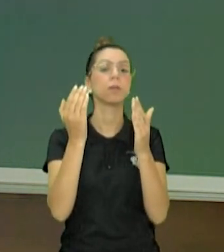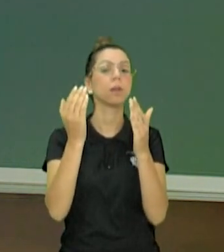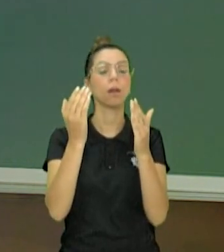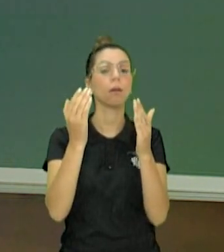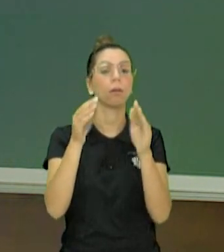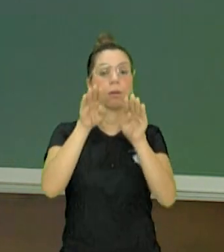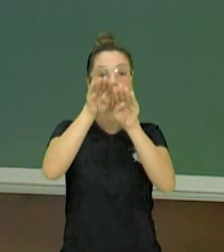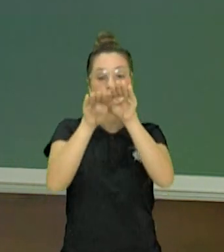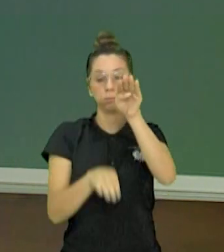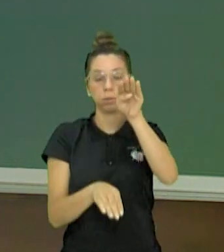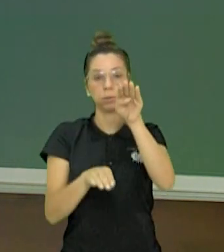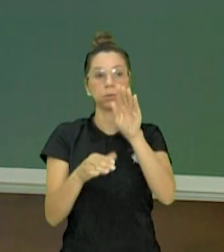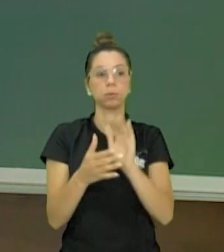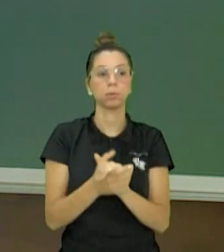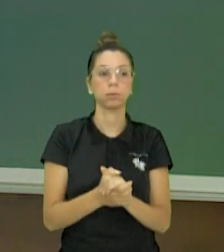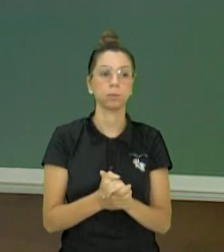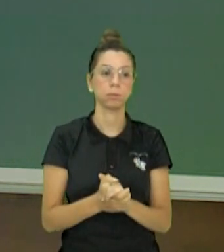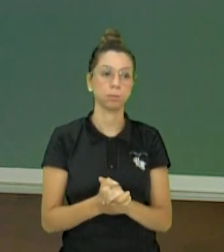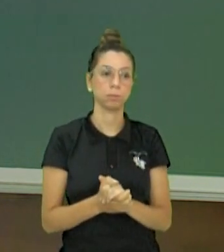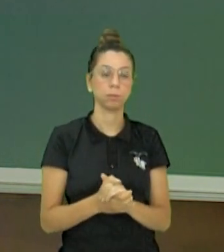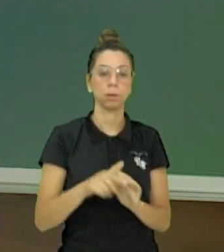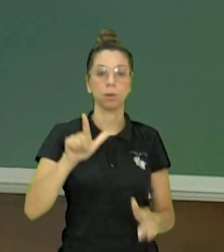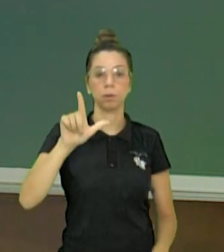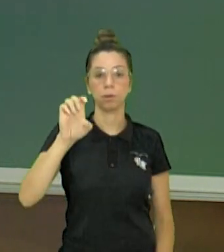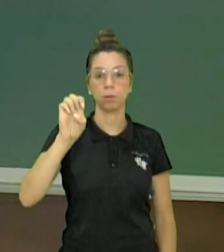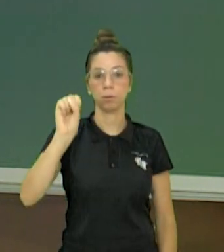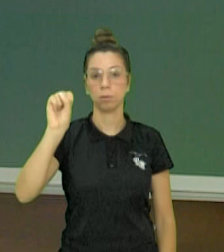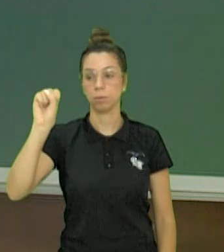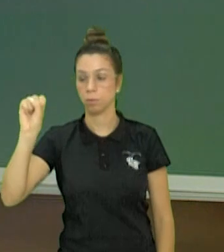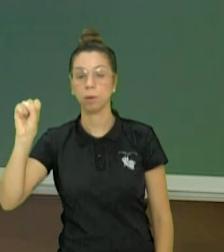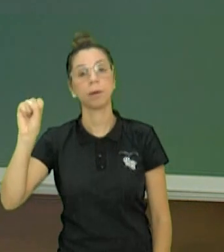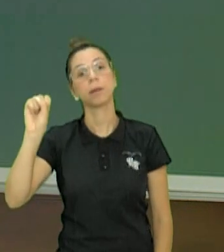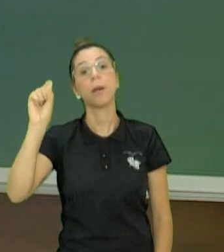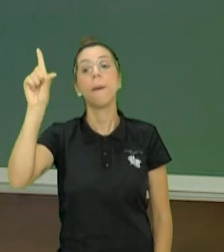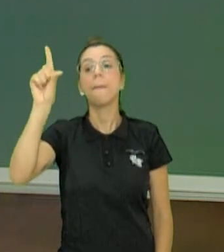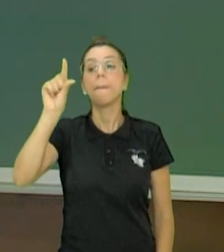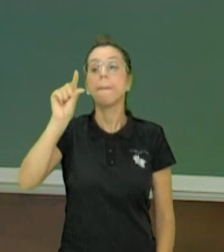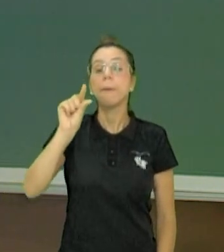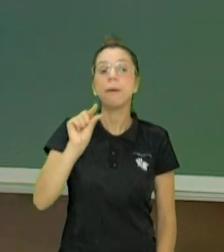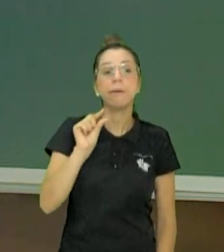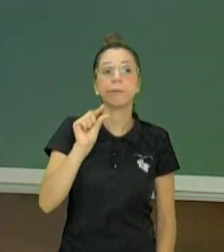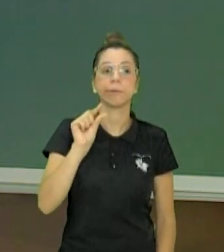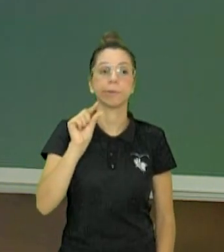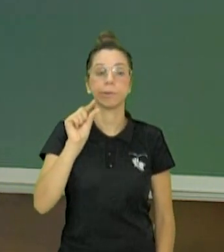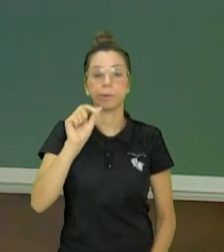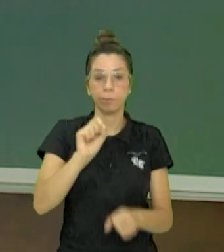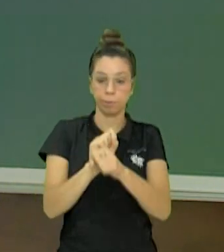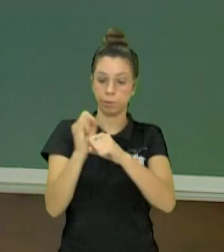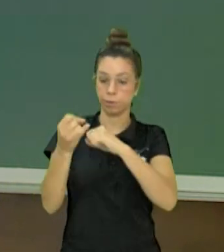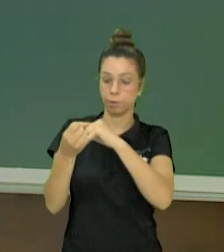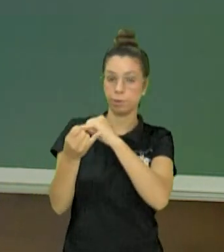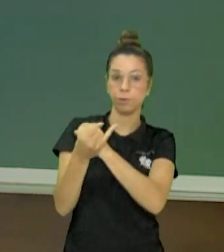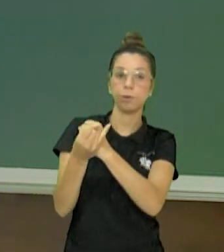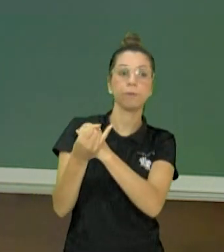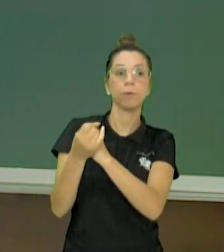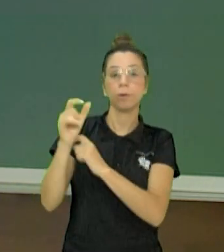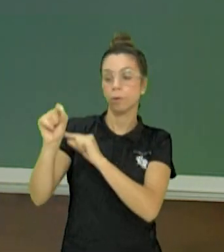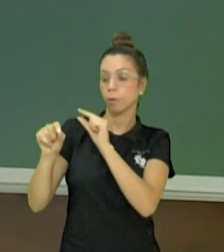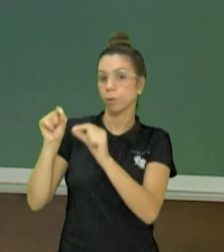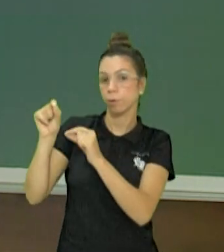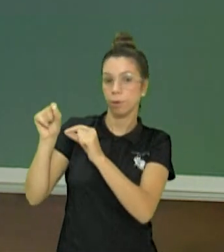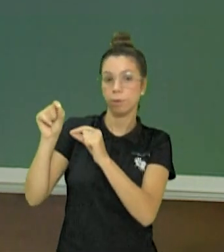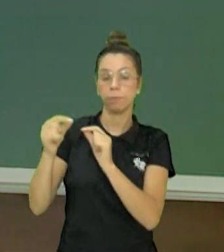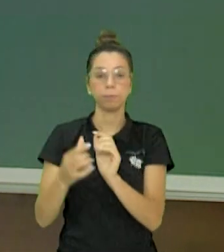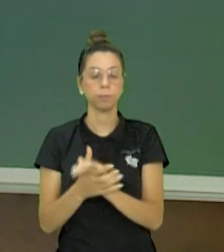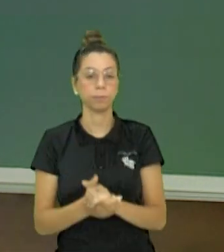bom? Less, adjective than. Menos, o adjetivo, que. Por exemplo, living in a